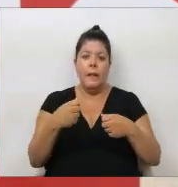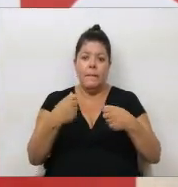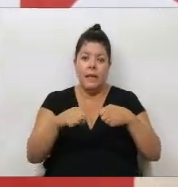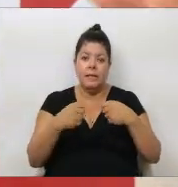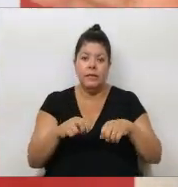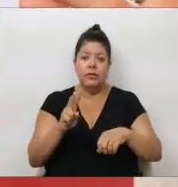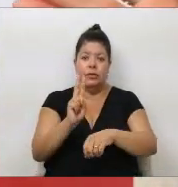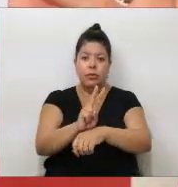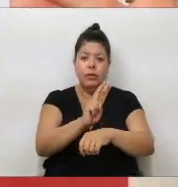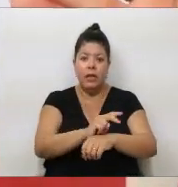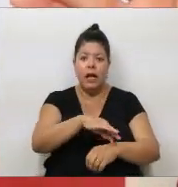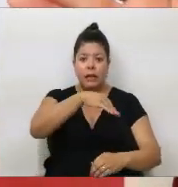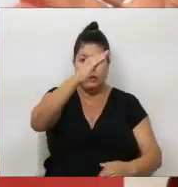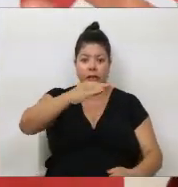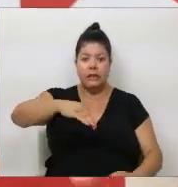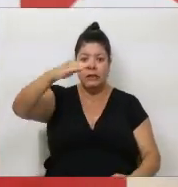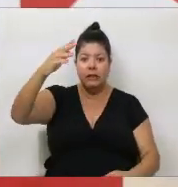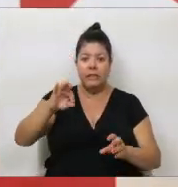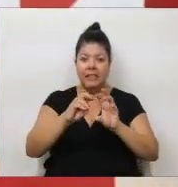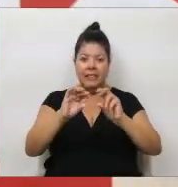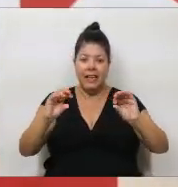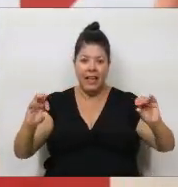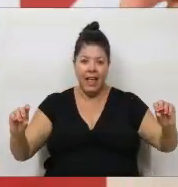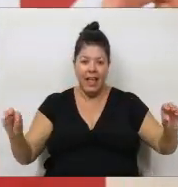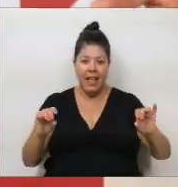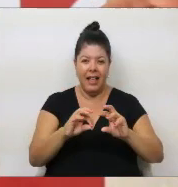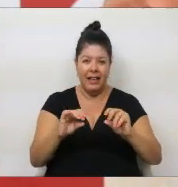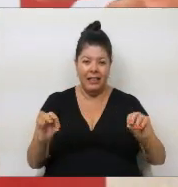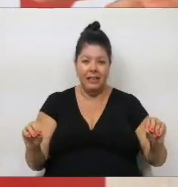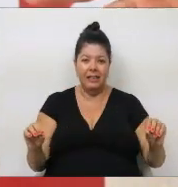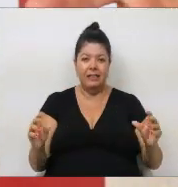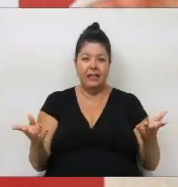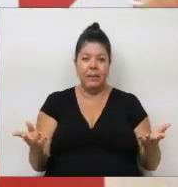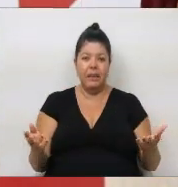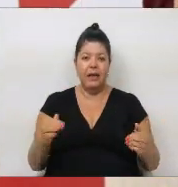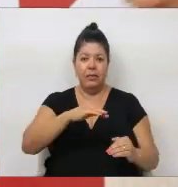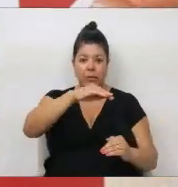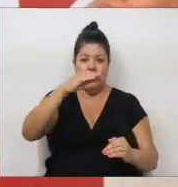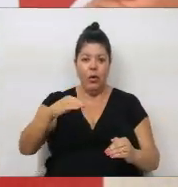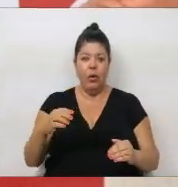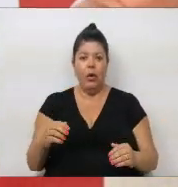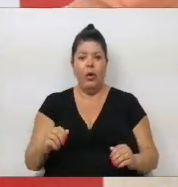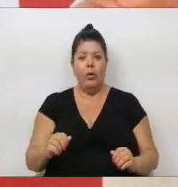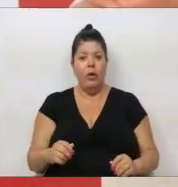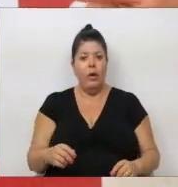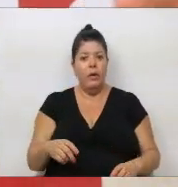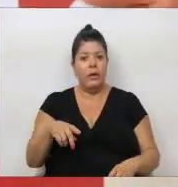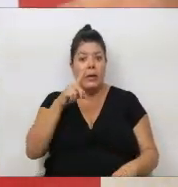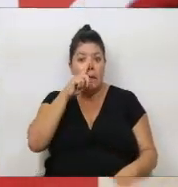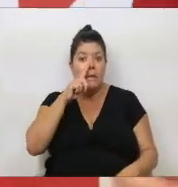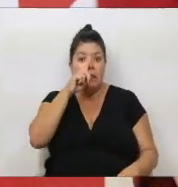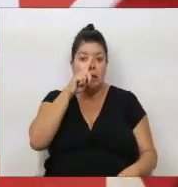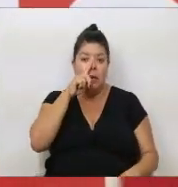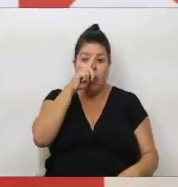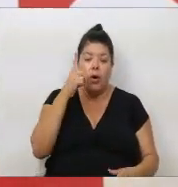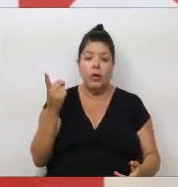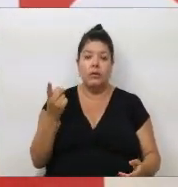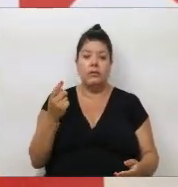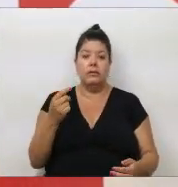Ribanceira até a Praia da Barra, que corre forte risco, né, de ser invadido pela